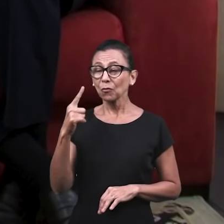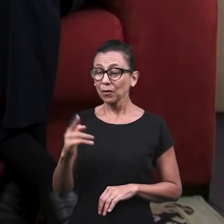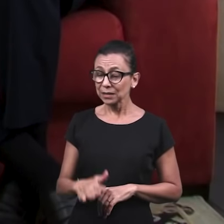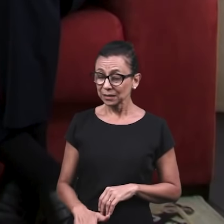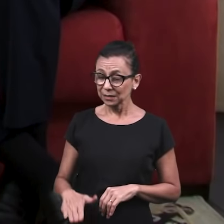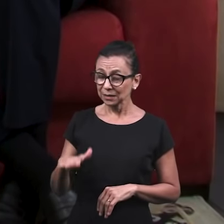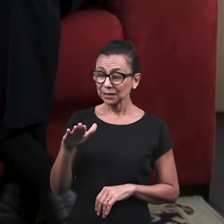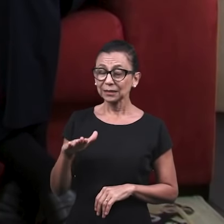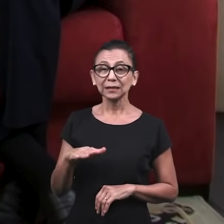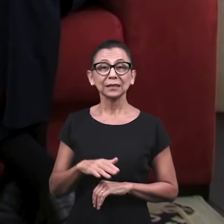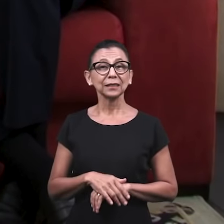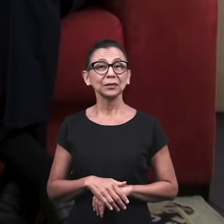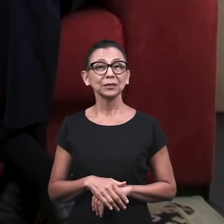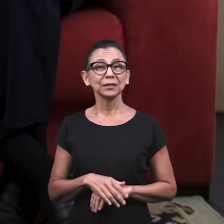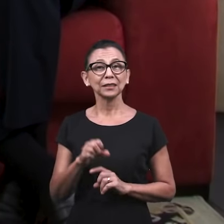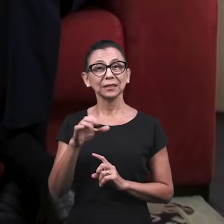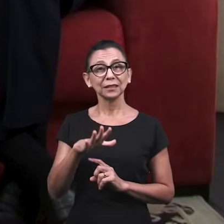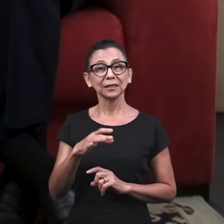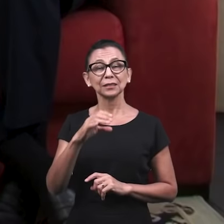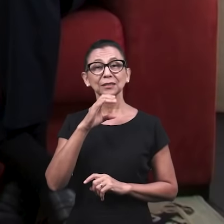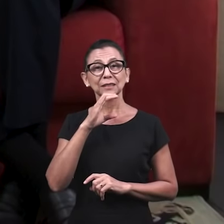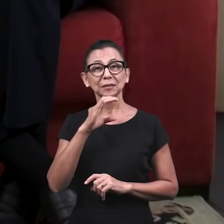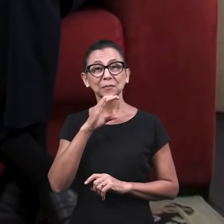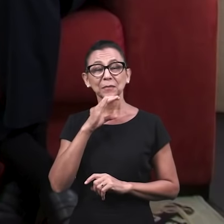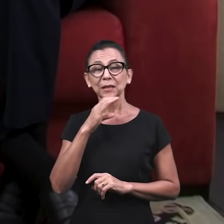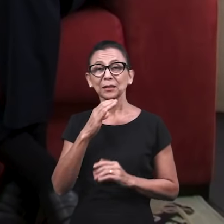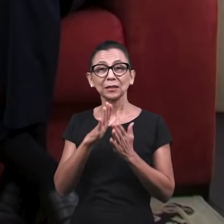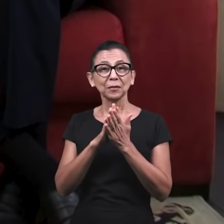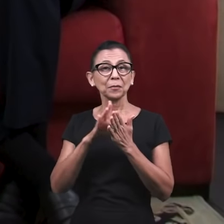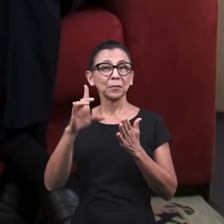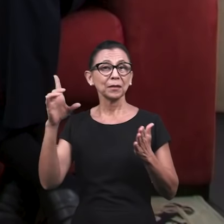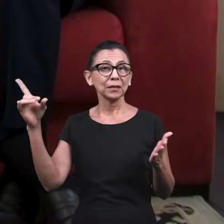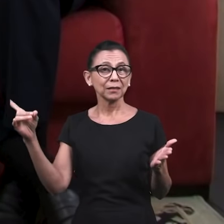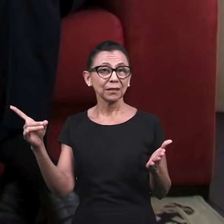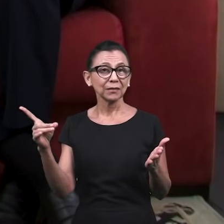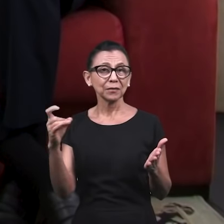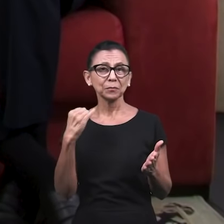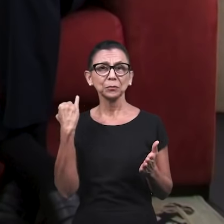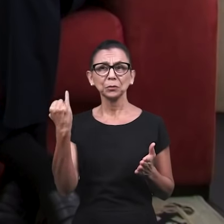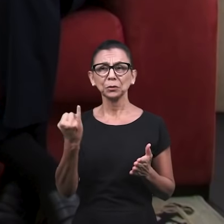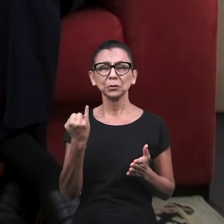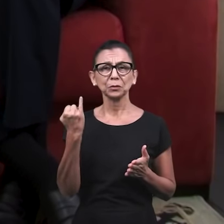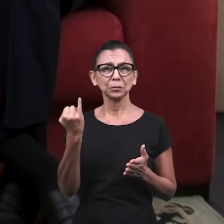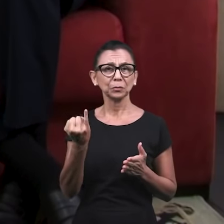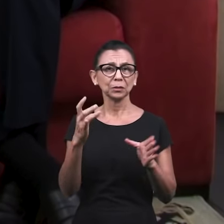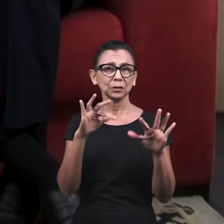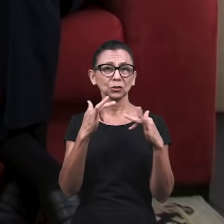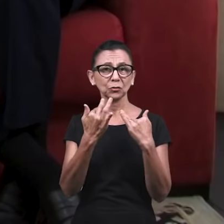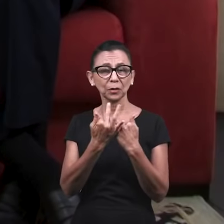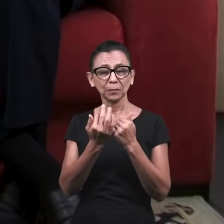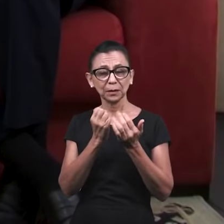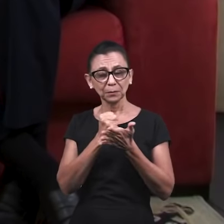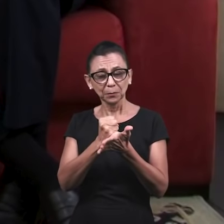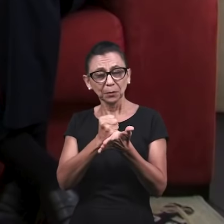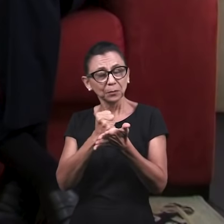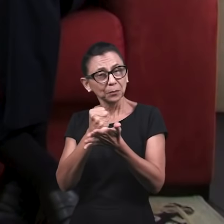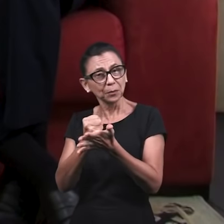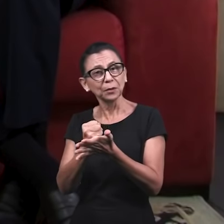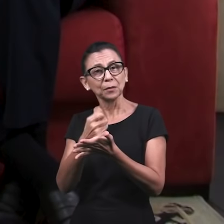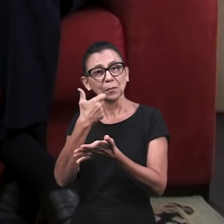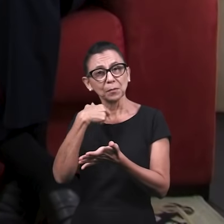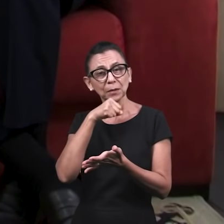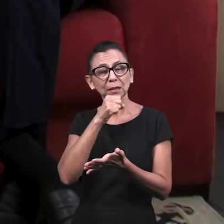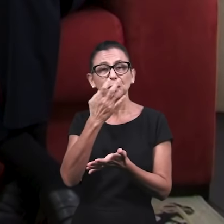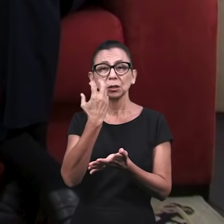conhecimento. E muito importante a participação dos pais, né? Porque este ensino, os pais são exemplos para os filhos, né? E